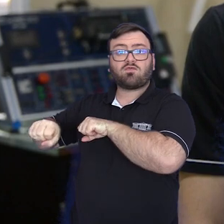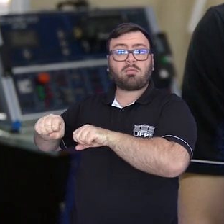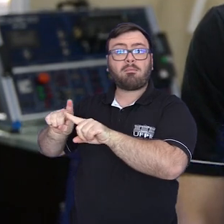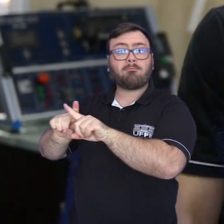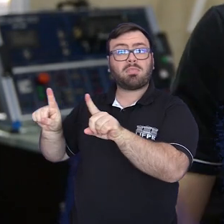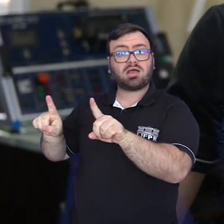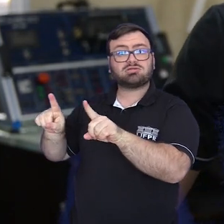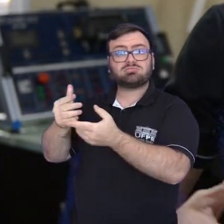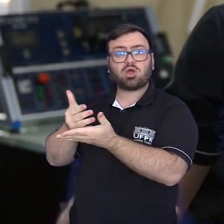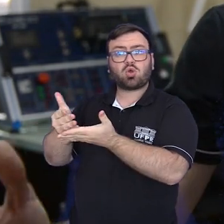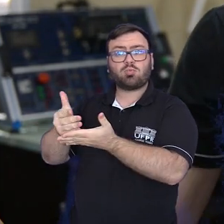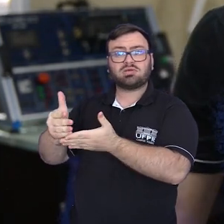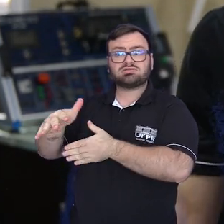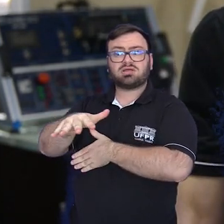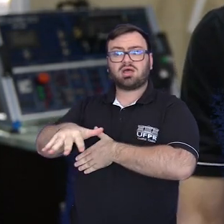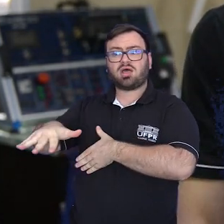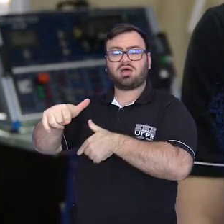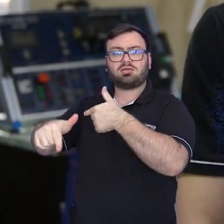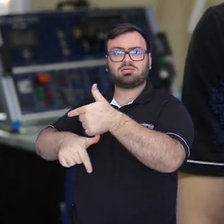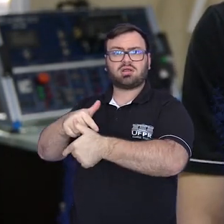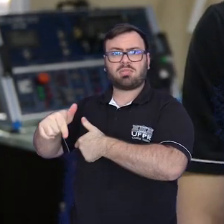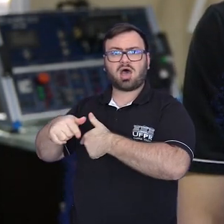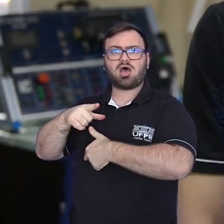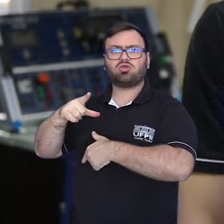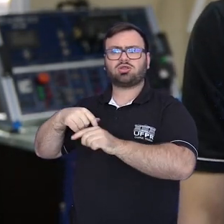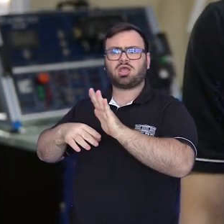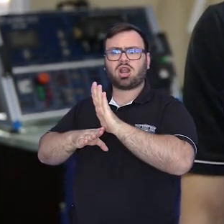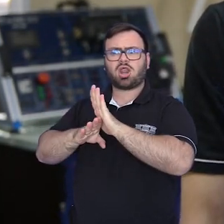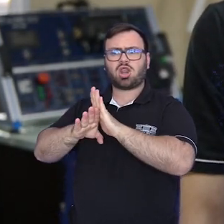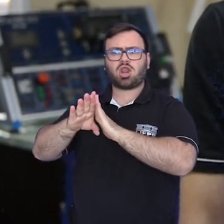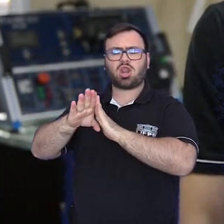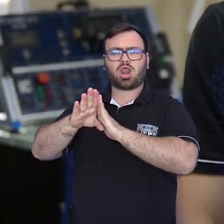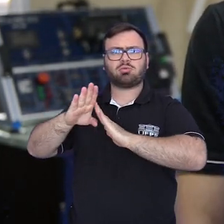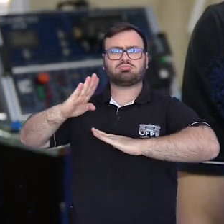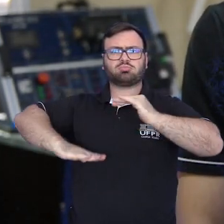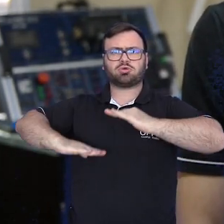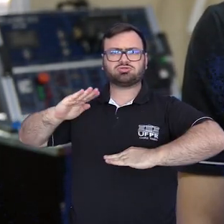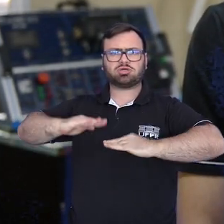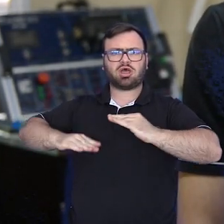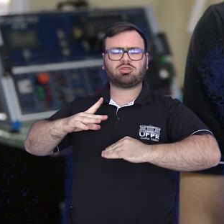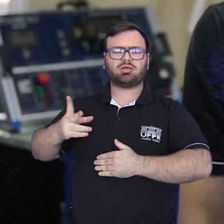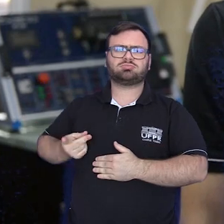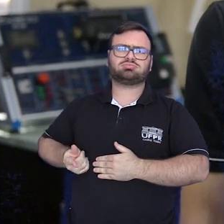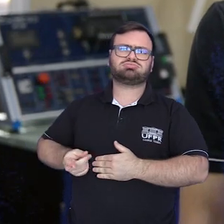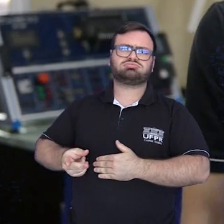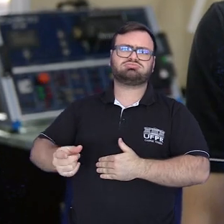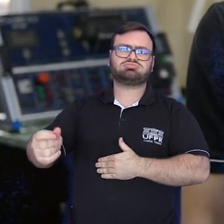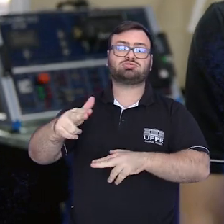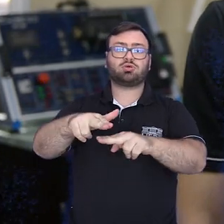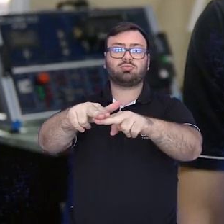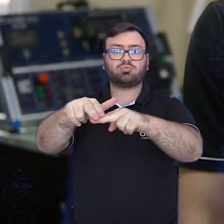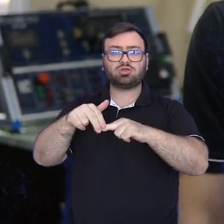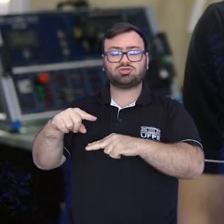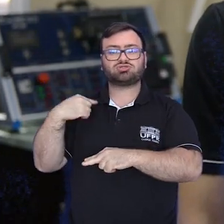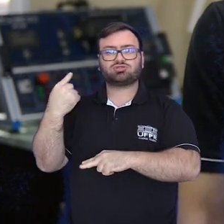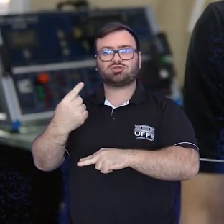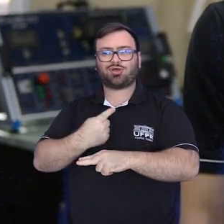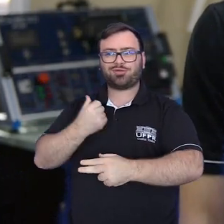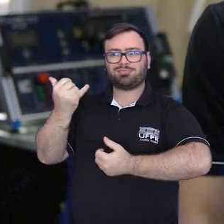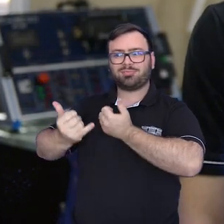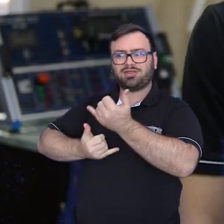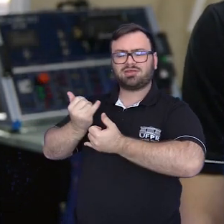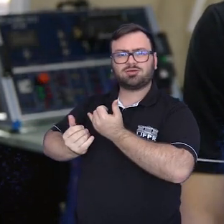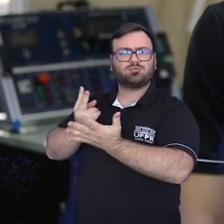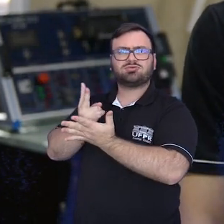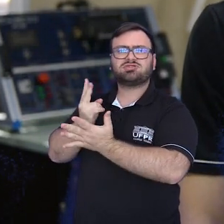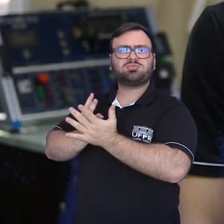sua carreira e vai exercê-la aí por muito tempo. Então, nesse sentido que a gente brinca que a engenharia de energia é vista aí